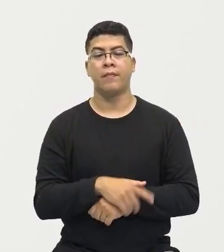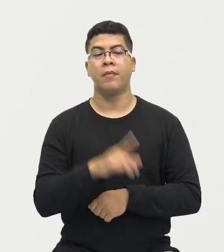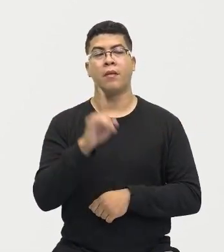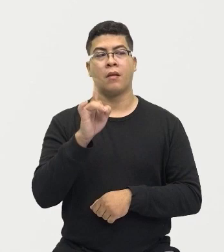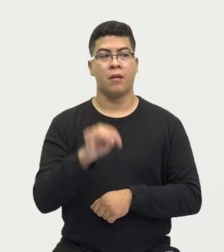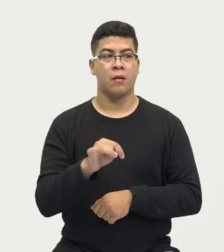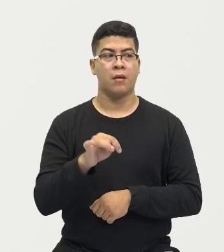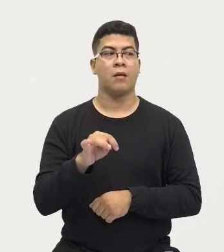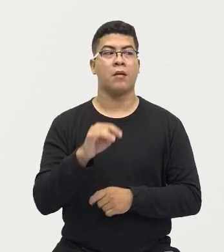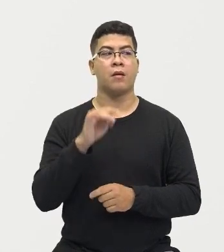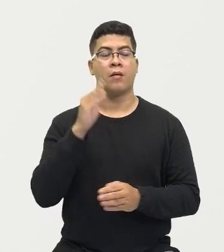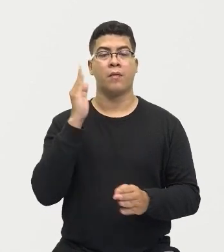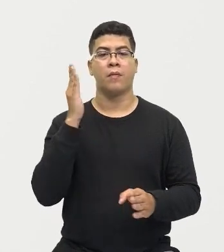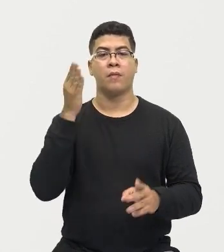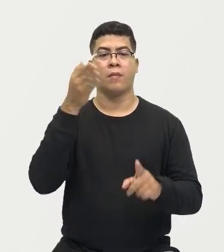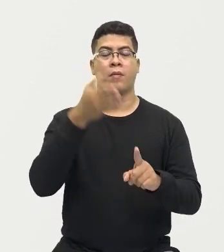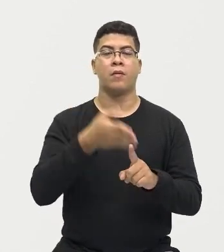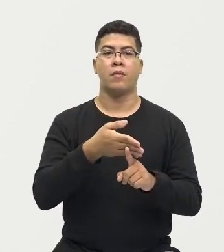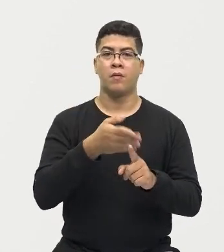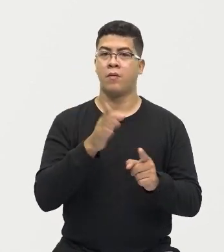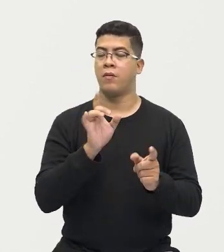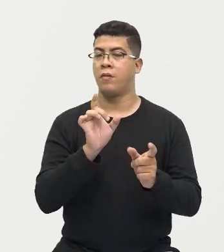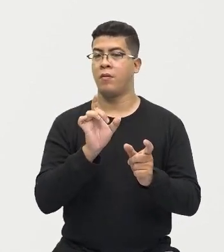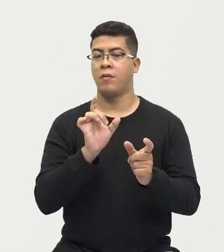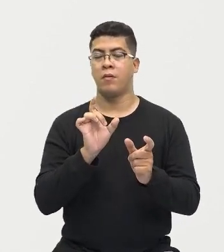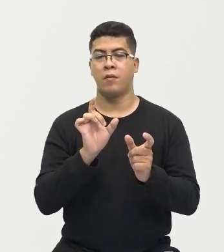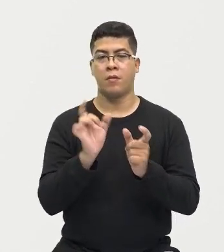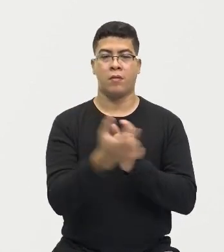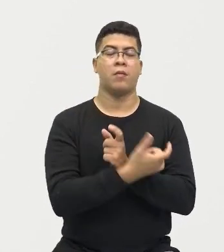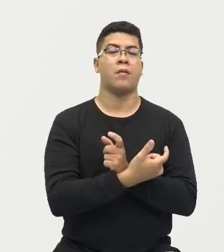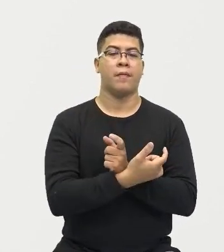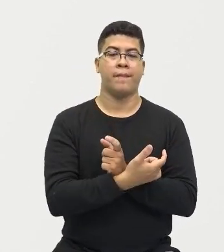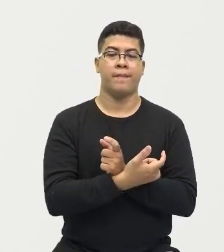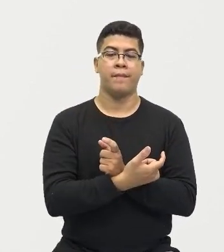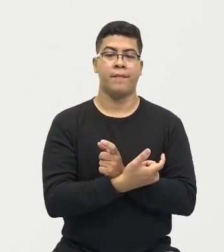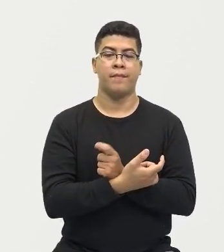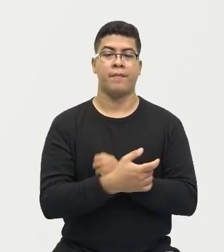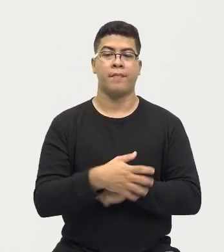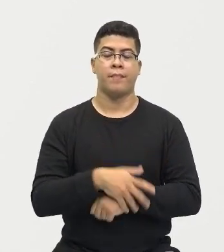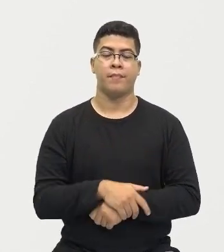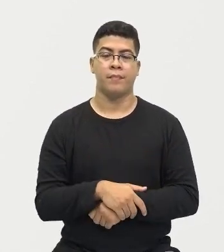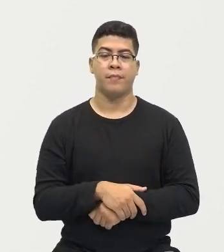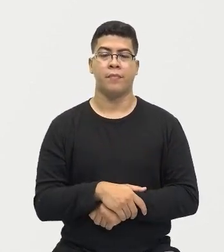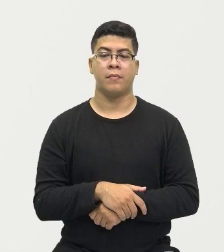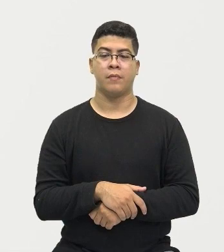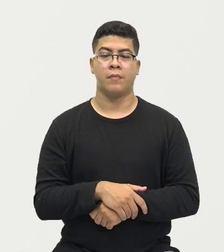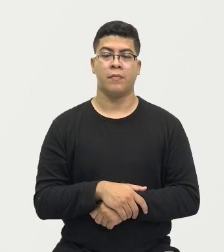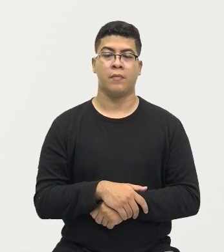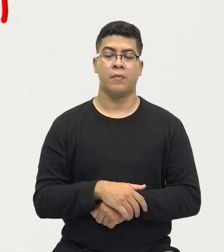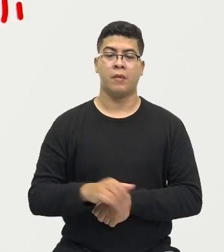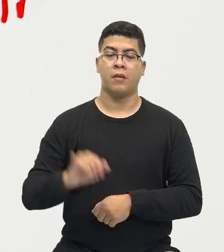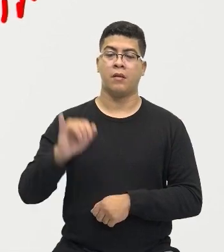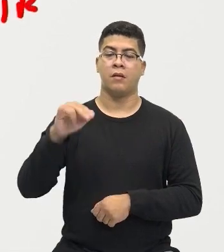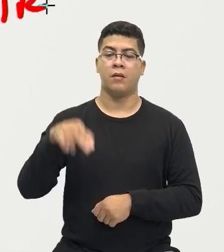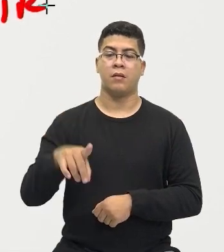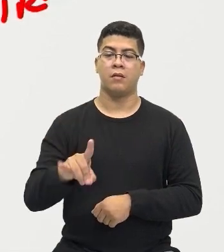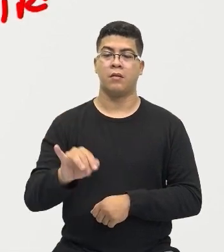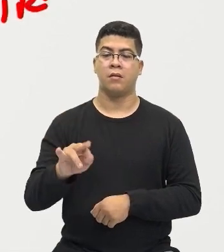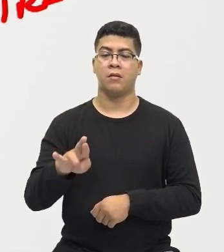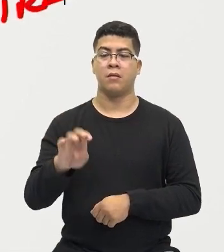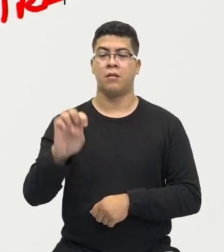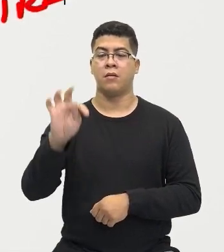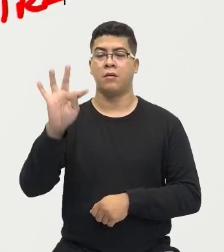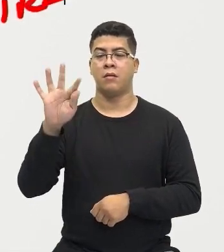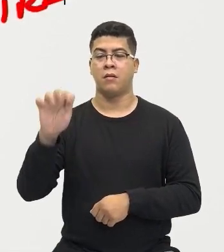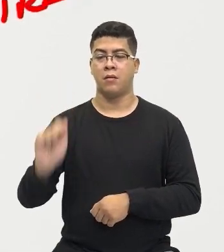é objetiva indireta. Indireta. Aqui está direta, mas é indireta. Indireta. Por quê? Porque